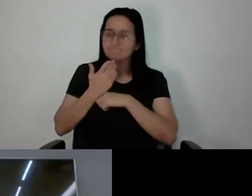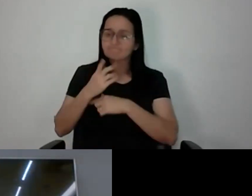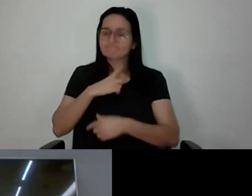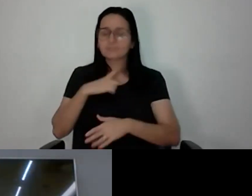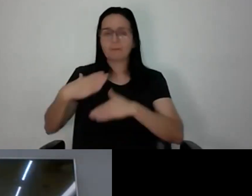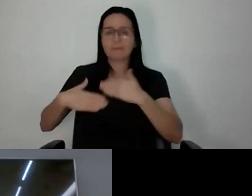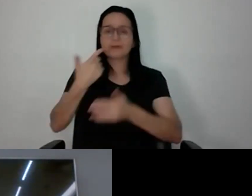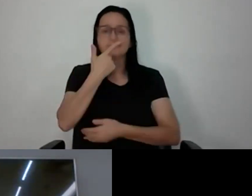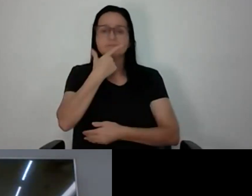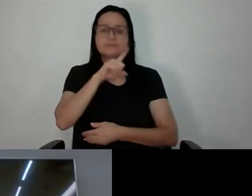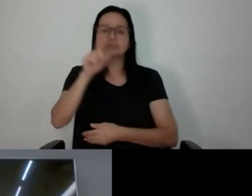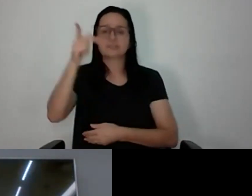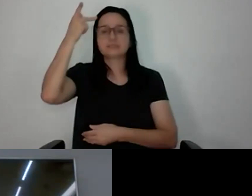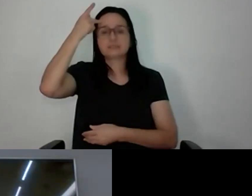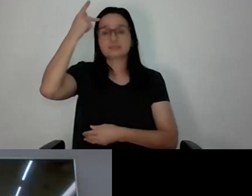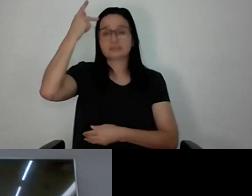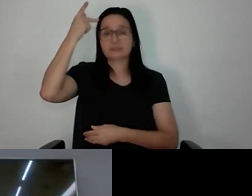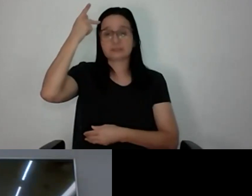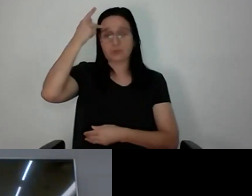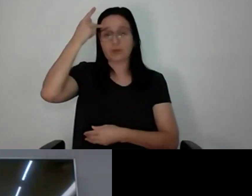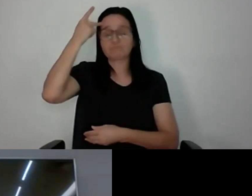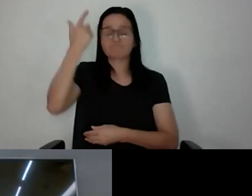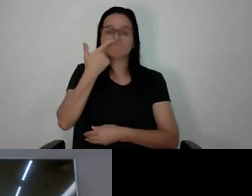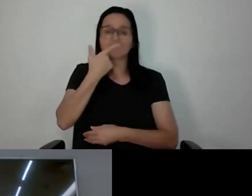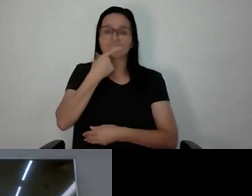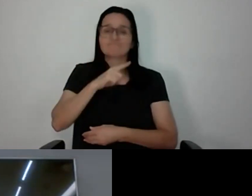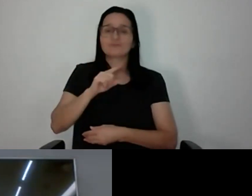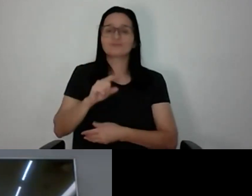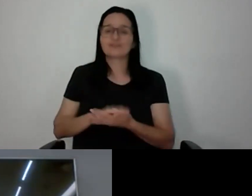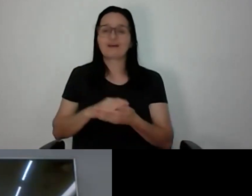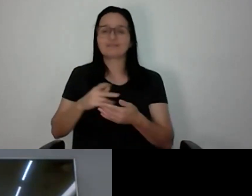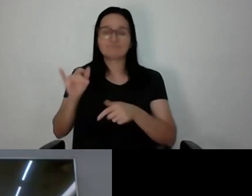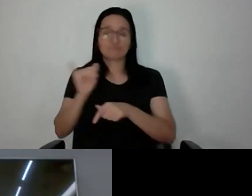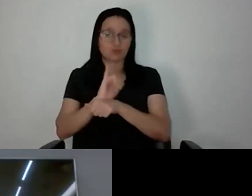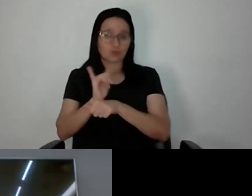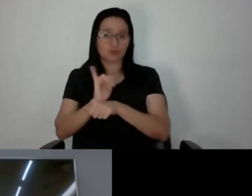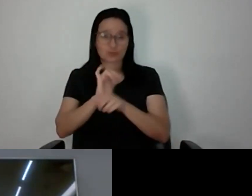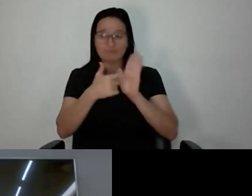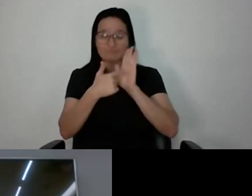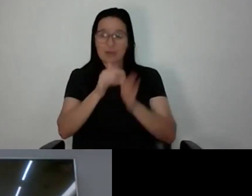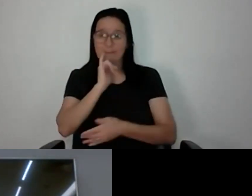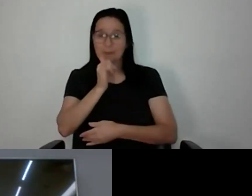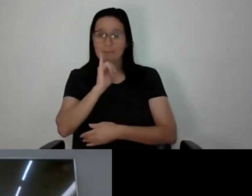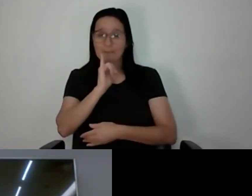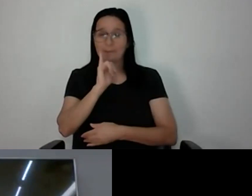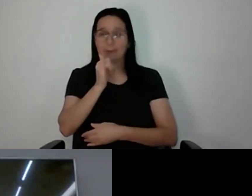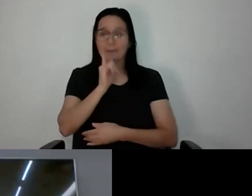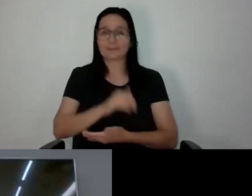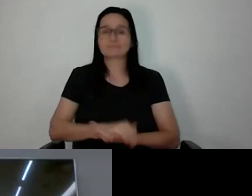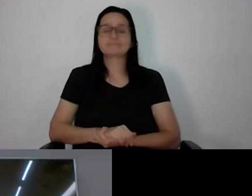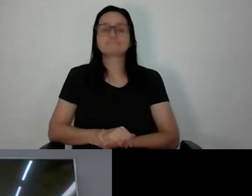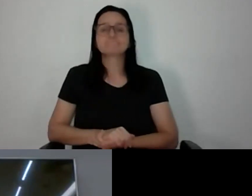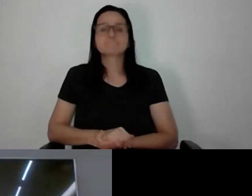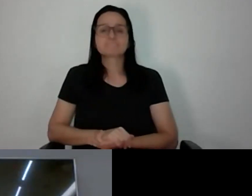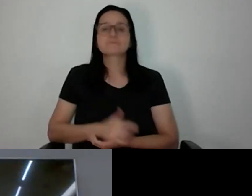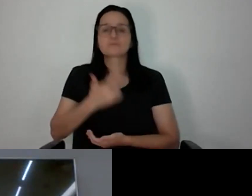ganhar aqui em São Paulo, a gente foi classificado para a semifinal, tem até um vídeo no YouTube contando um pouquinho disso, e a gente ganhou a etapa de